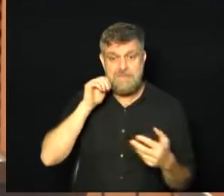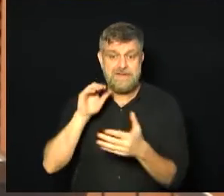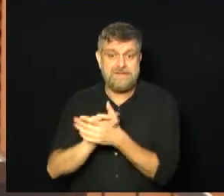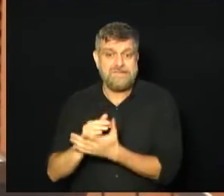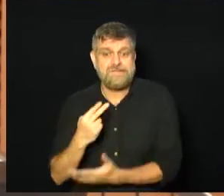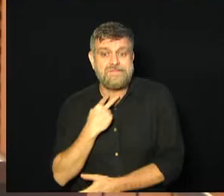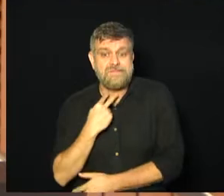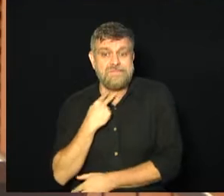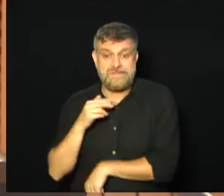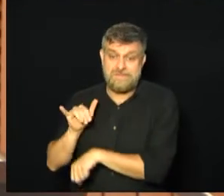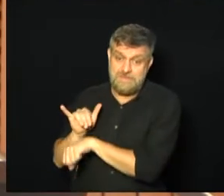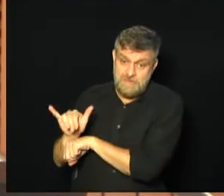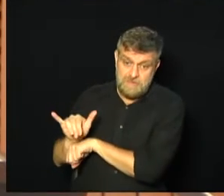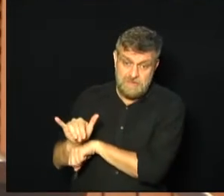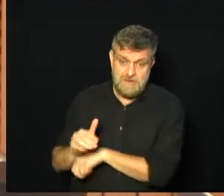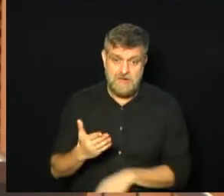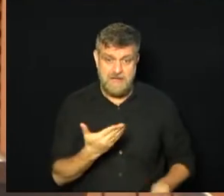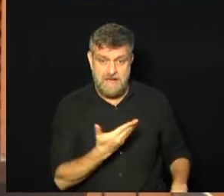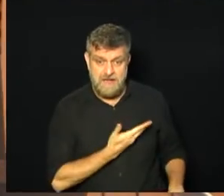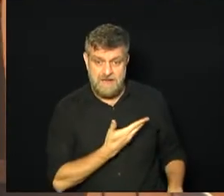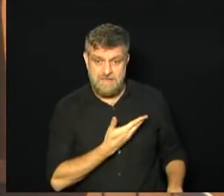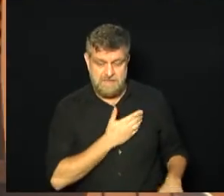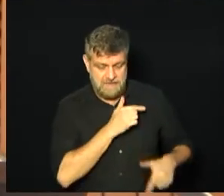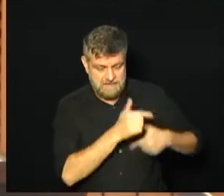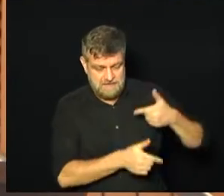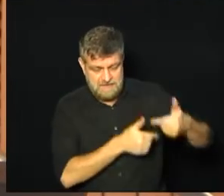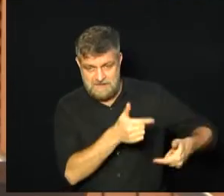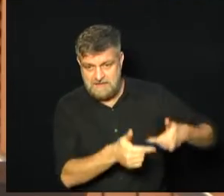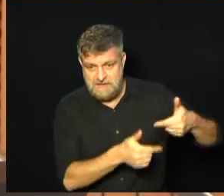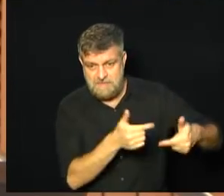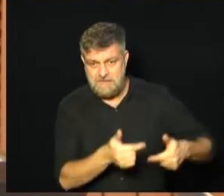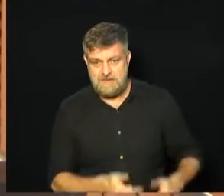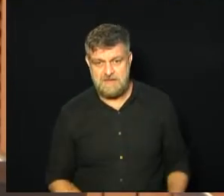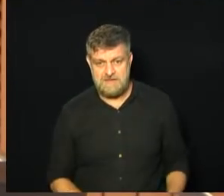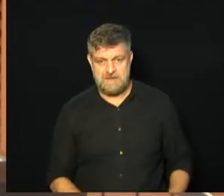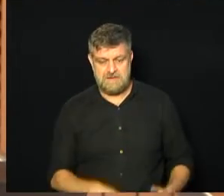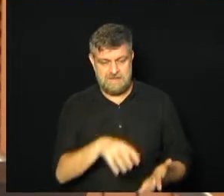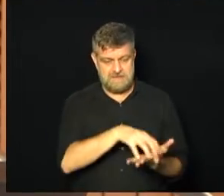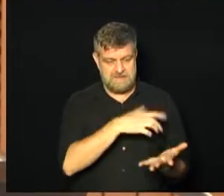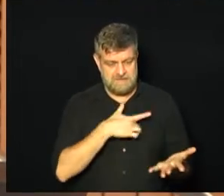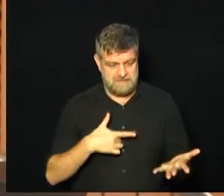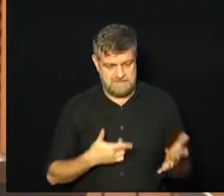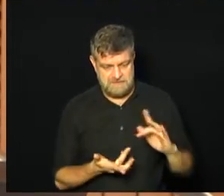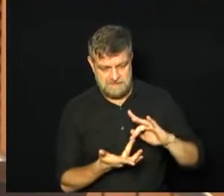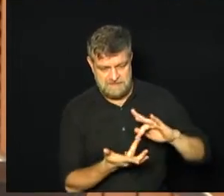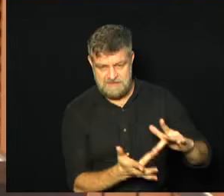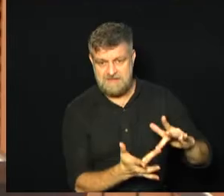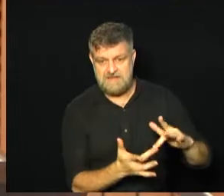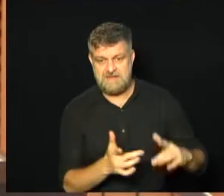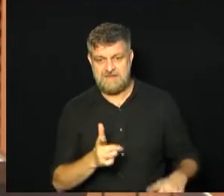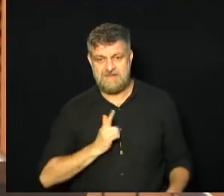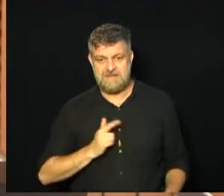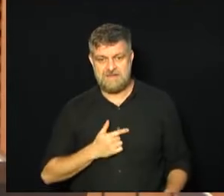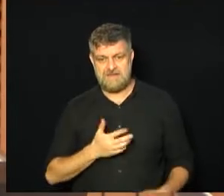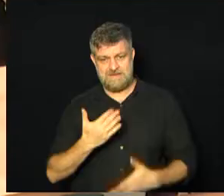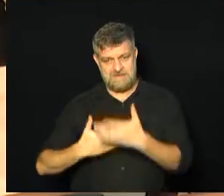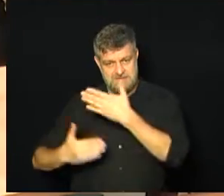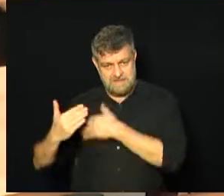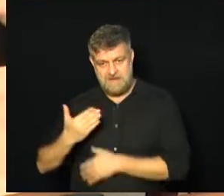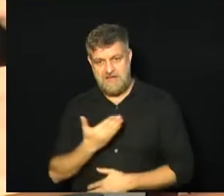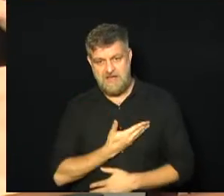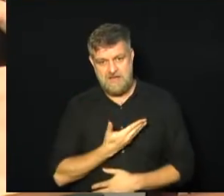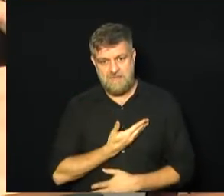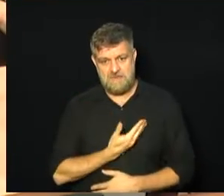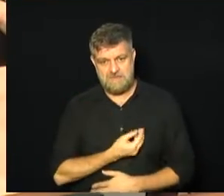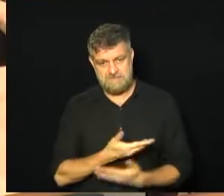hoje, a meus colegas e colegas de trabalho, do Integração e de todos os tempos do Distrito e de outros momentos, amigos